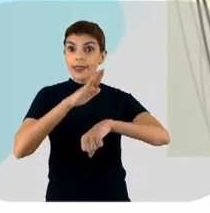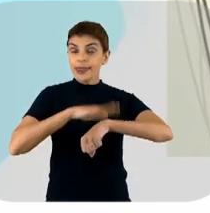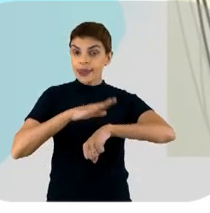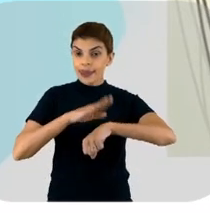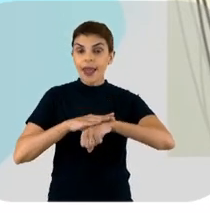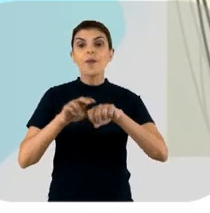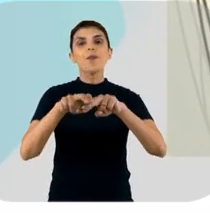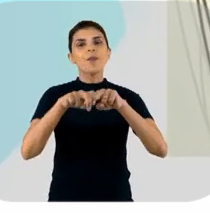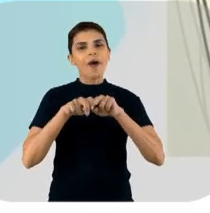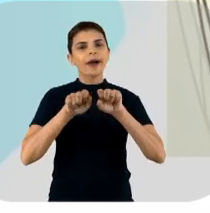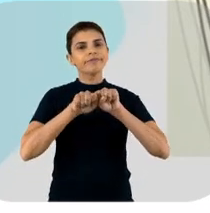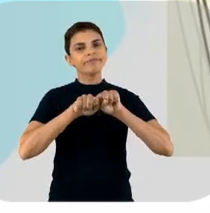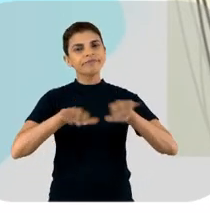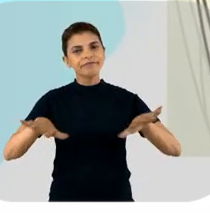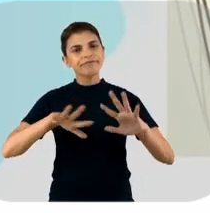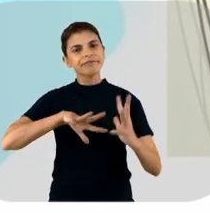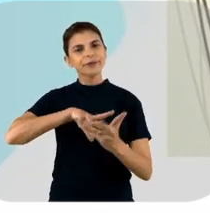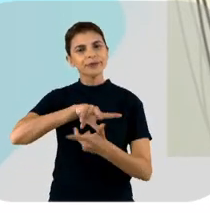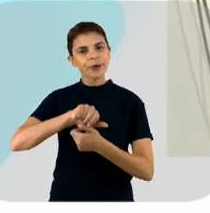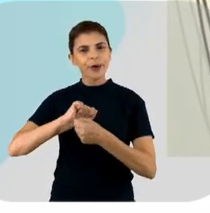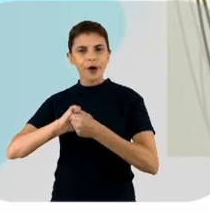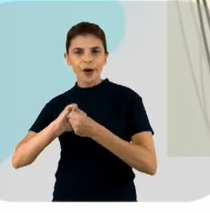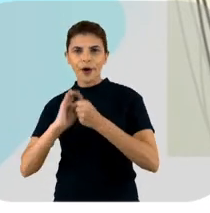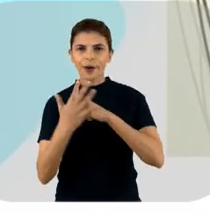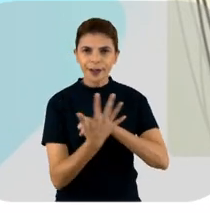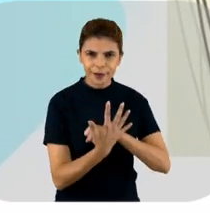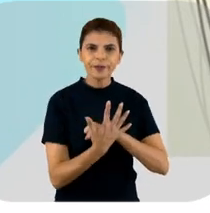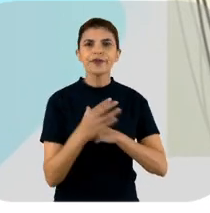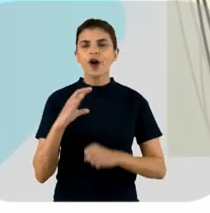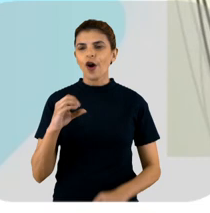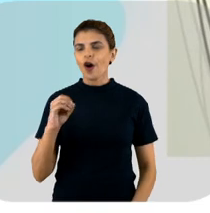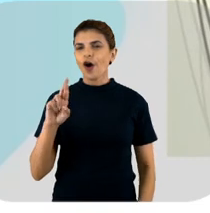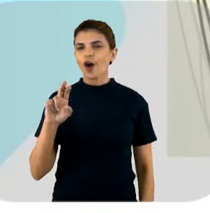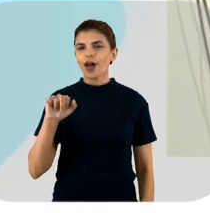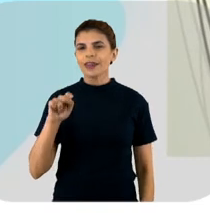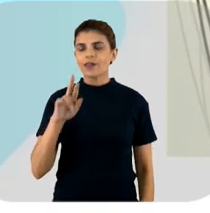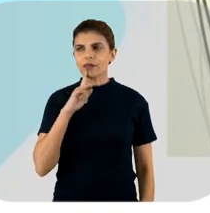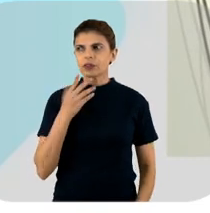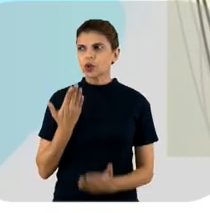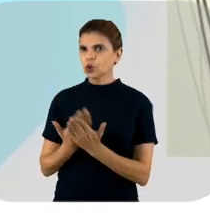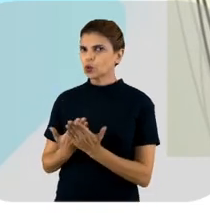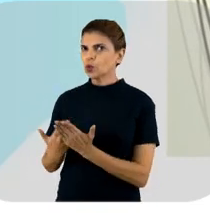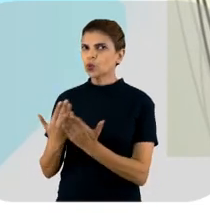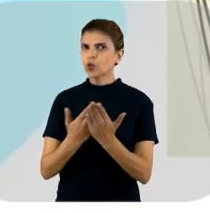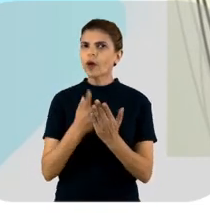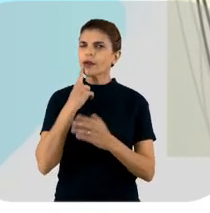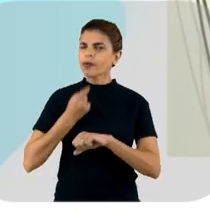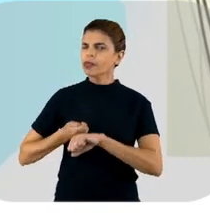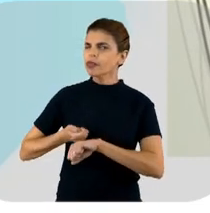online nesse tempo de coronavírus. E quando fala de estudar, também está